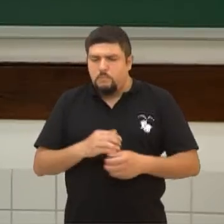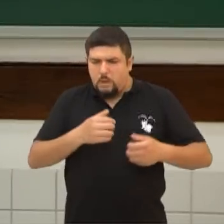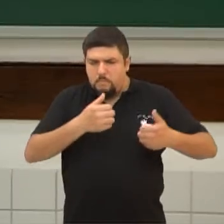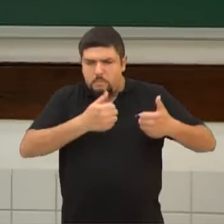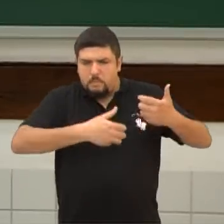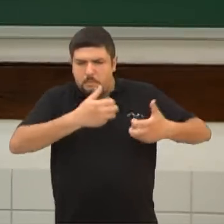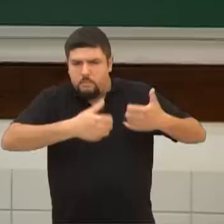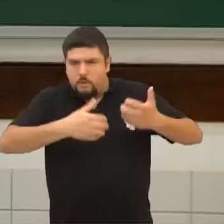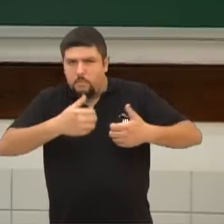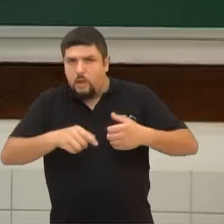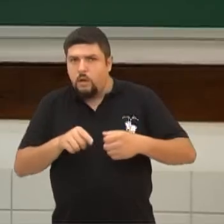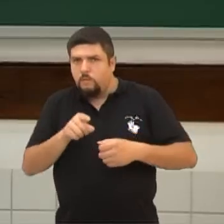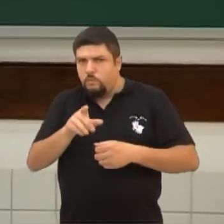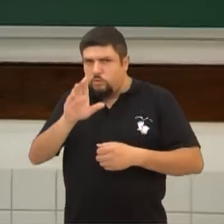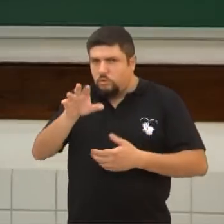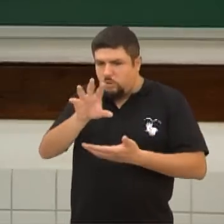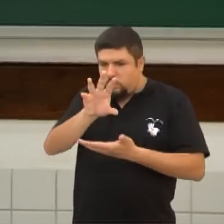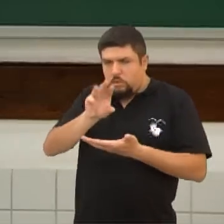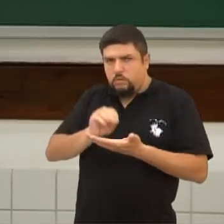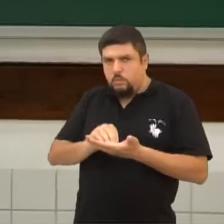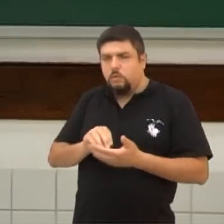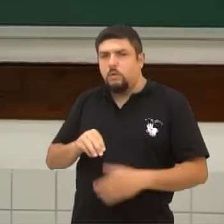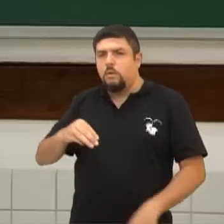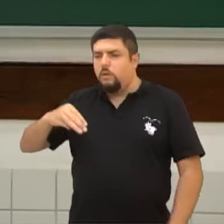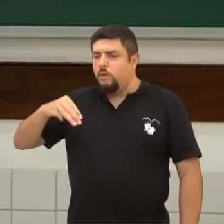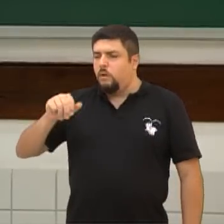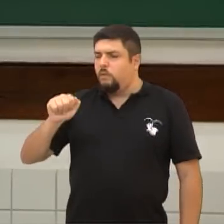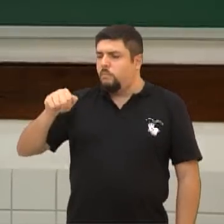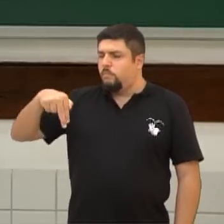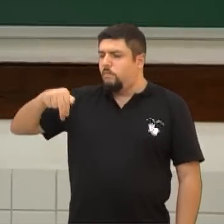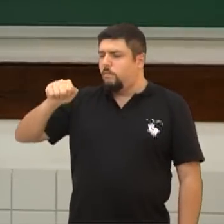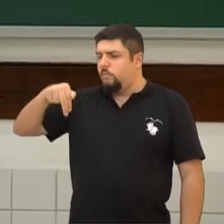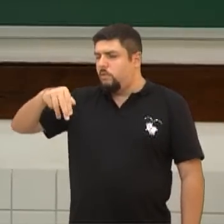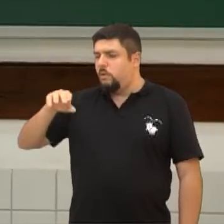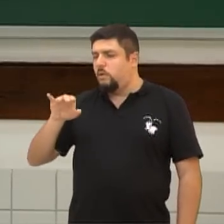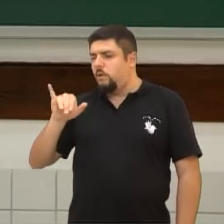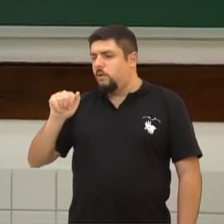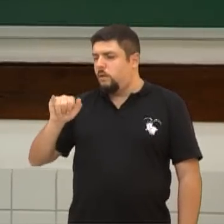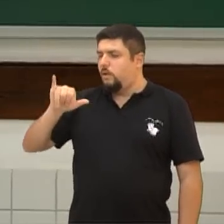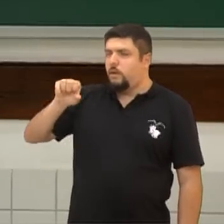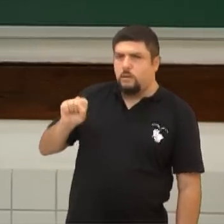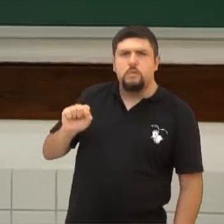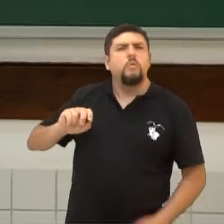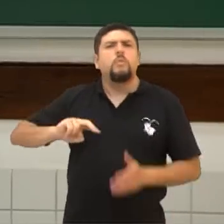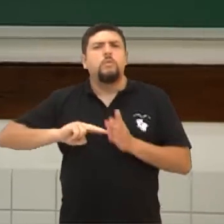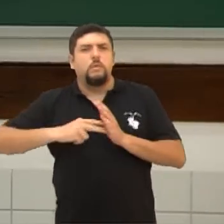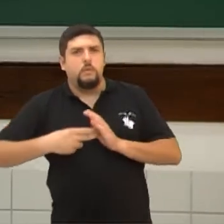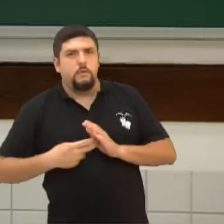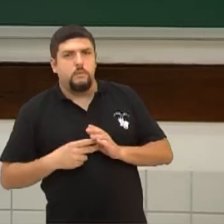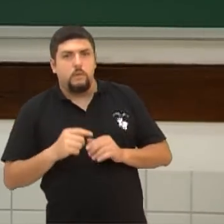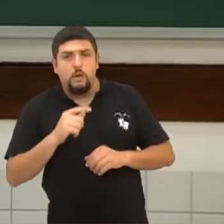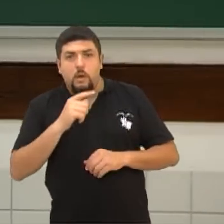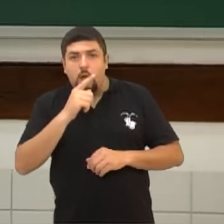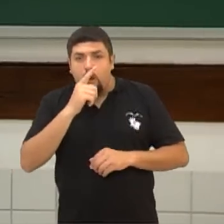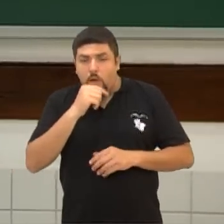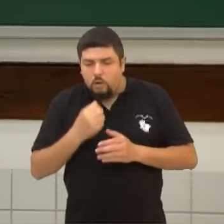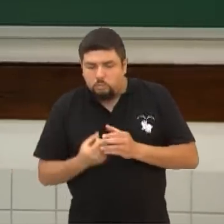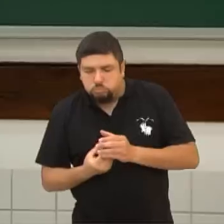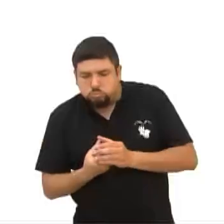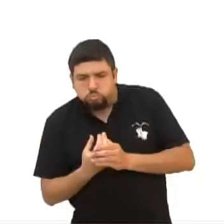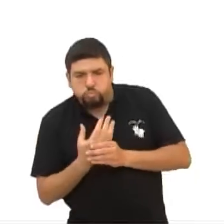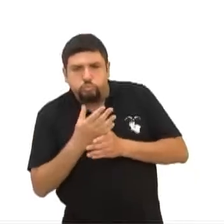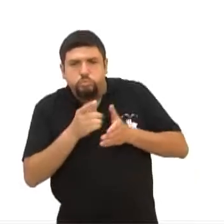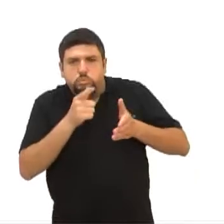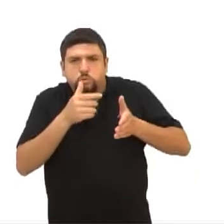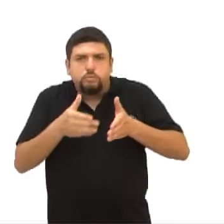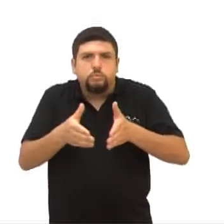essa anotação. Mananciais são todas as fontes de água da superfície ou subterrâneas,